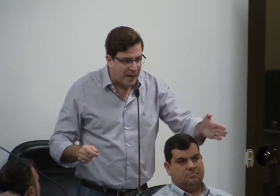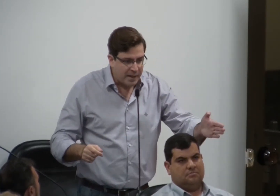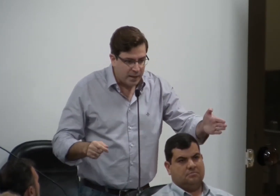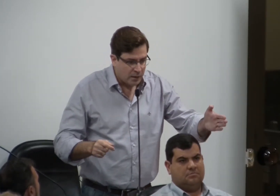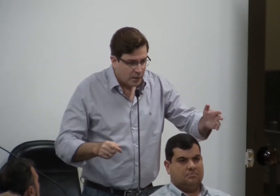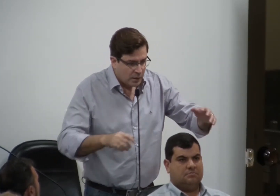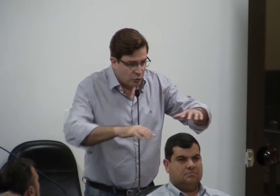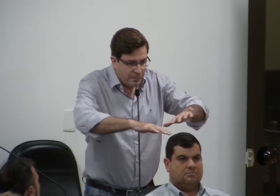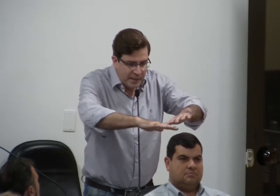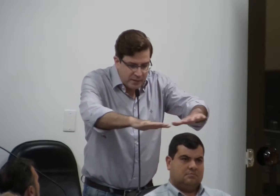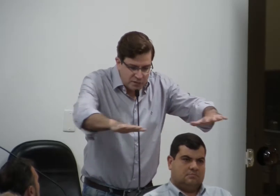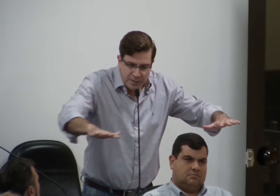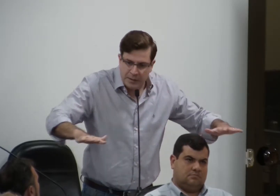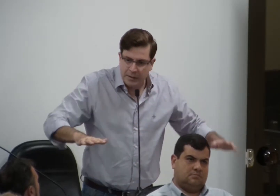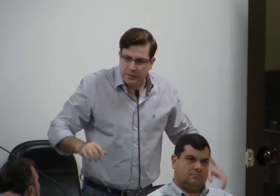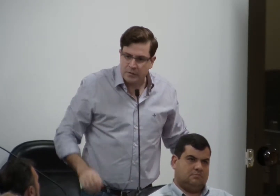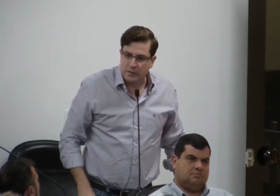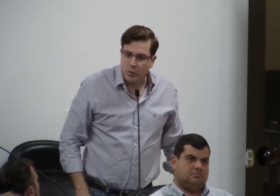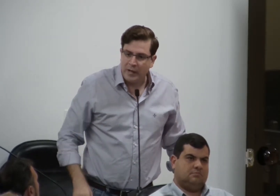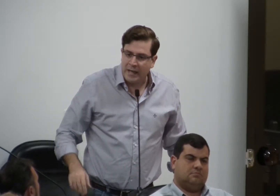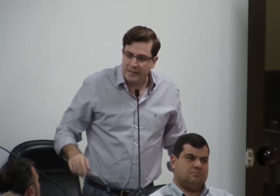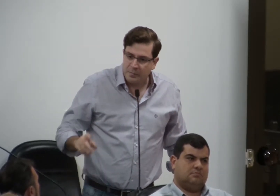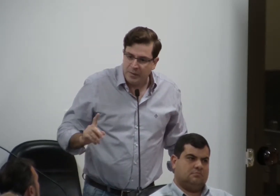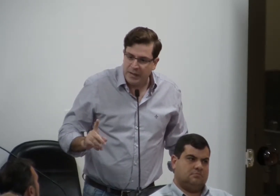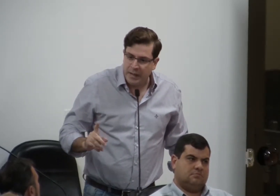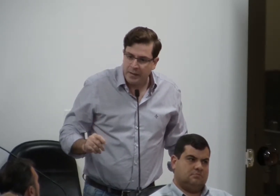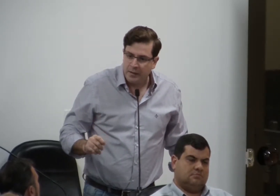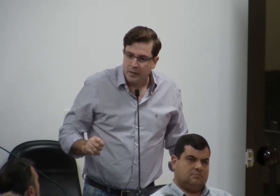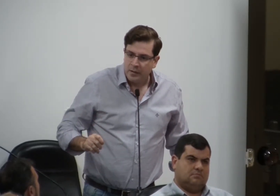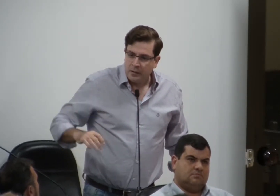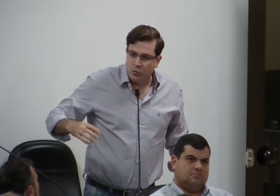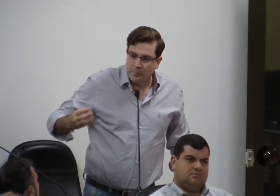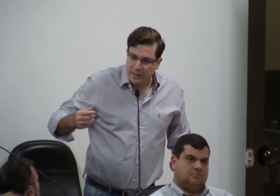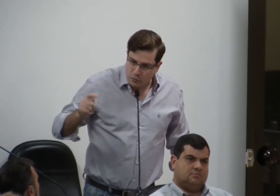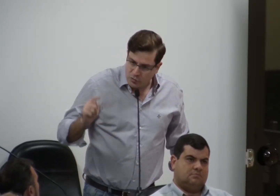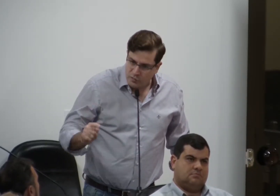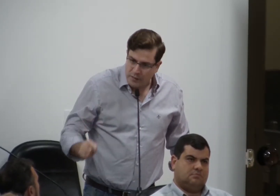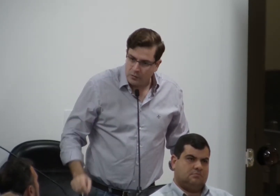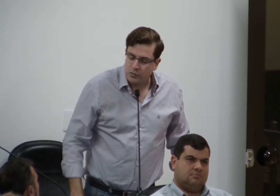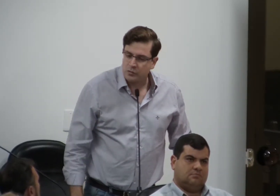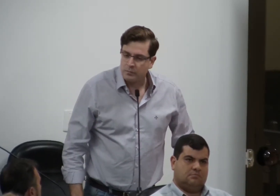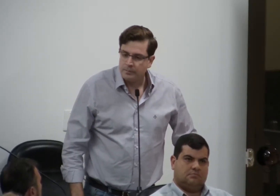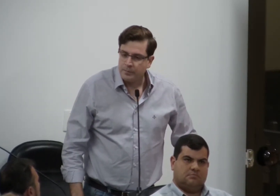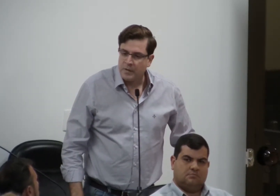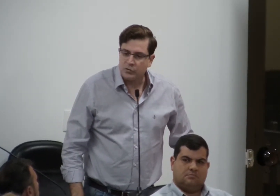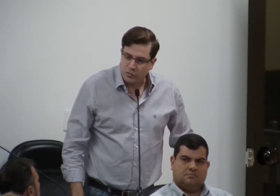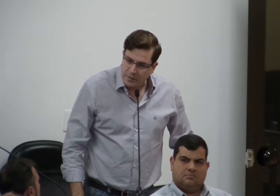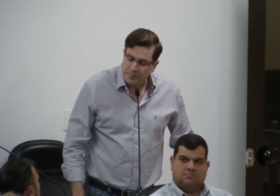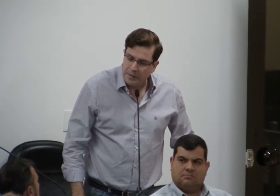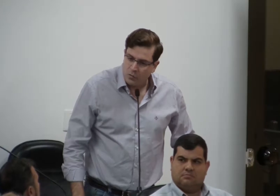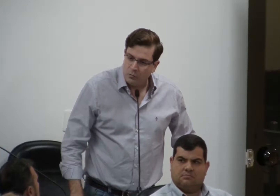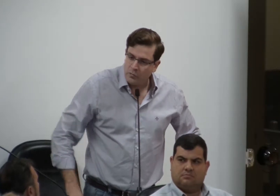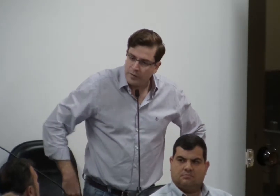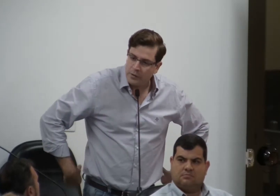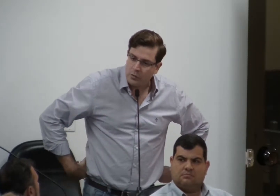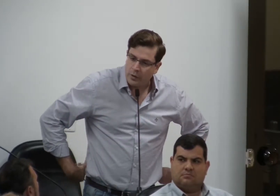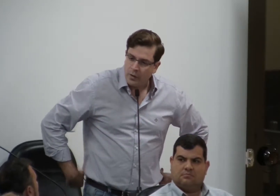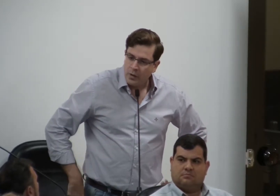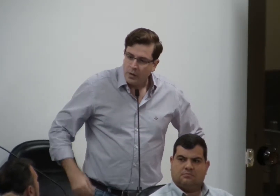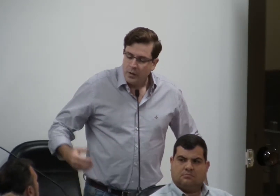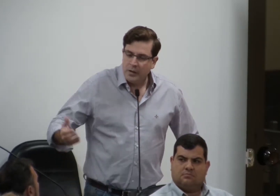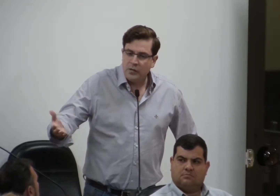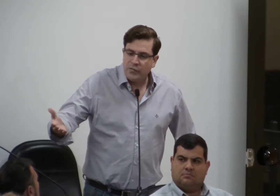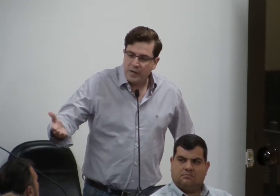o pai no meio das meninas, quando a casa é pequena, no meio dos filhos. Isso também é comum,